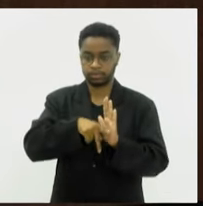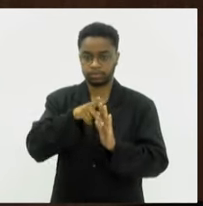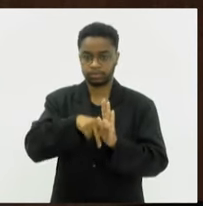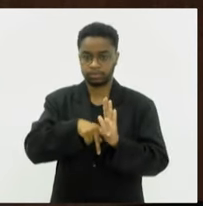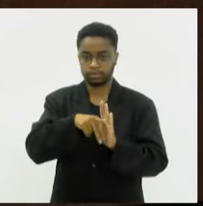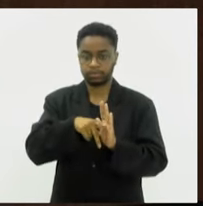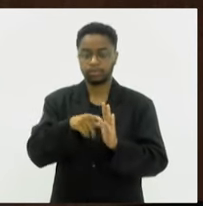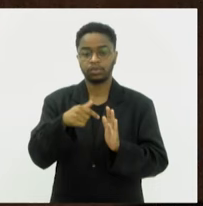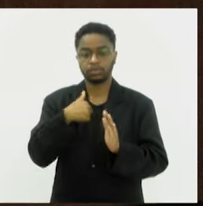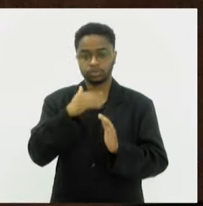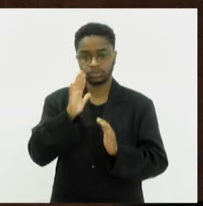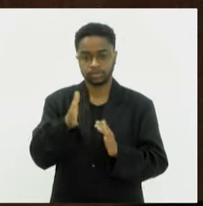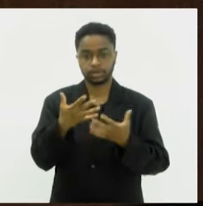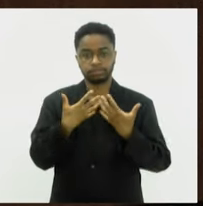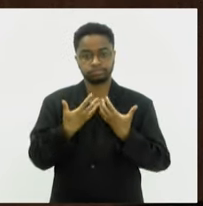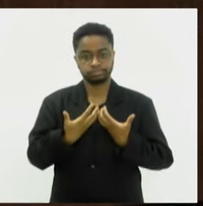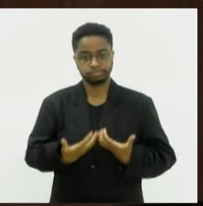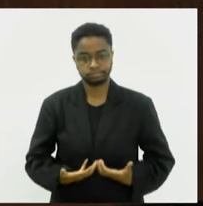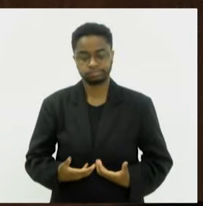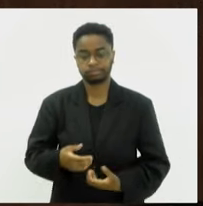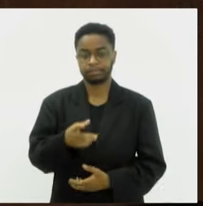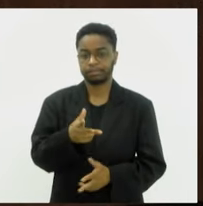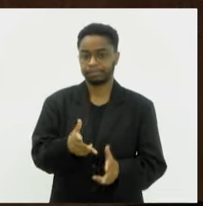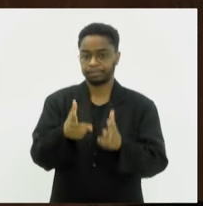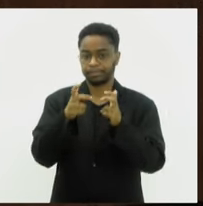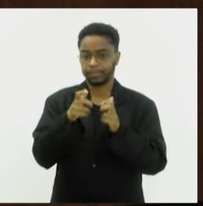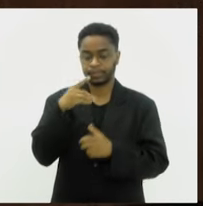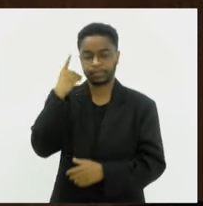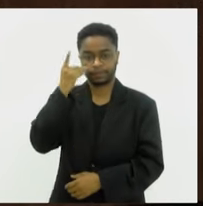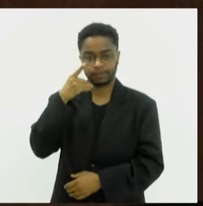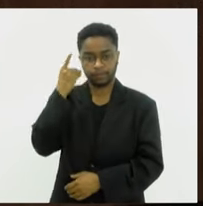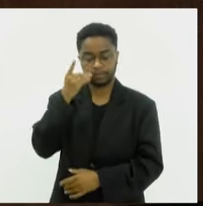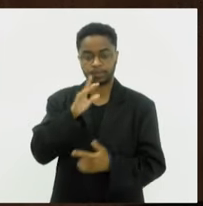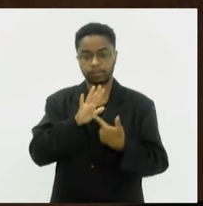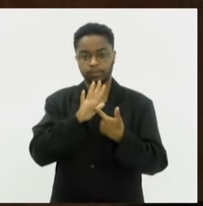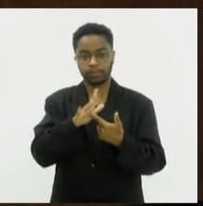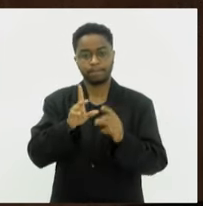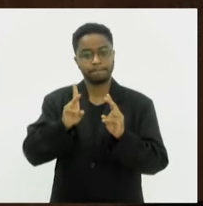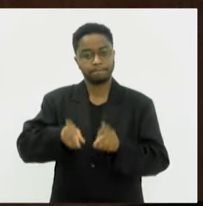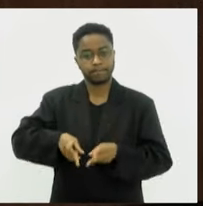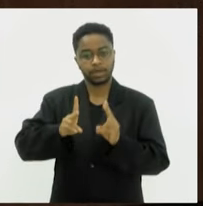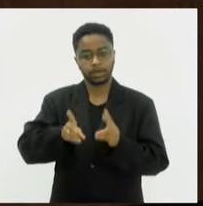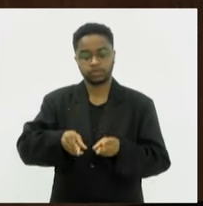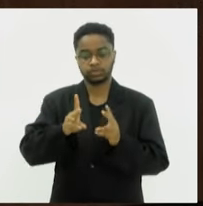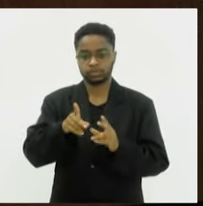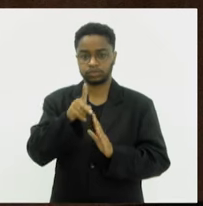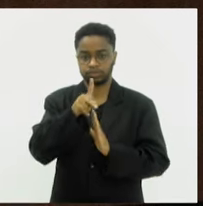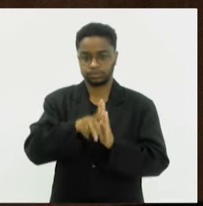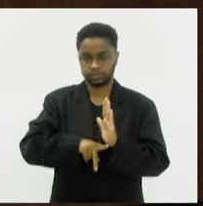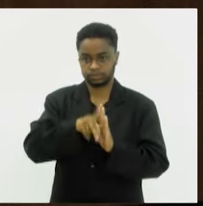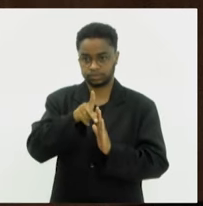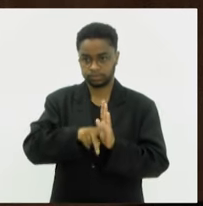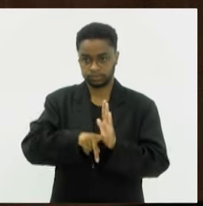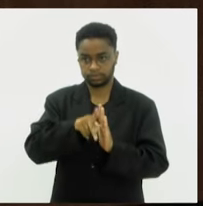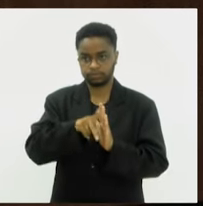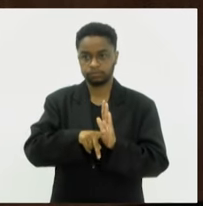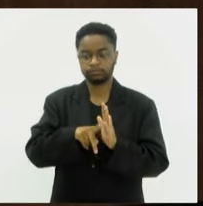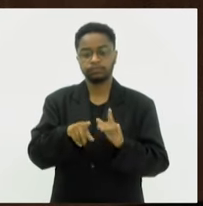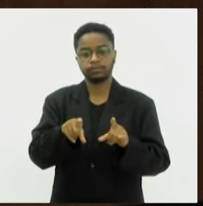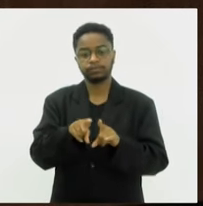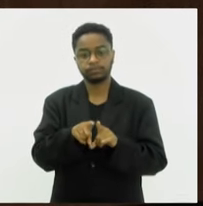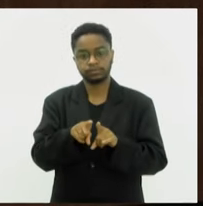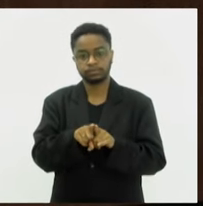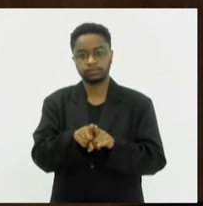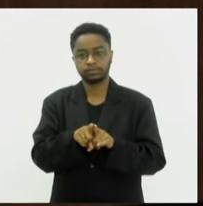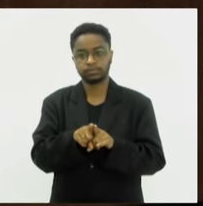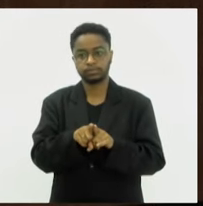Já cansei de apreciar deputado apresentando o mesmo projeto em anos, às vezes no